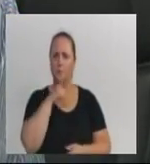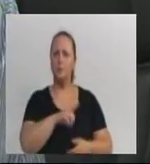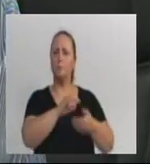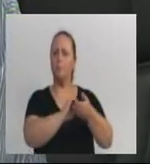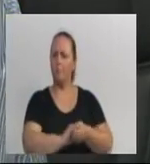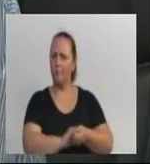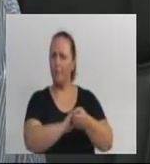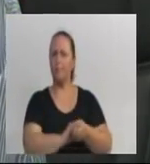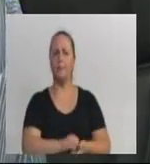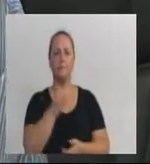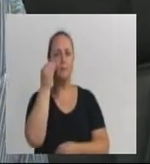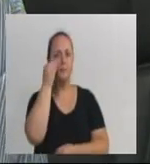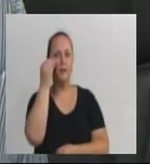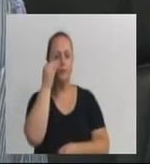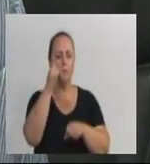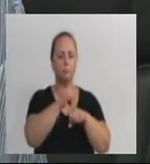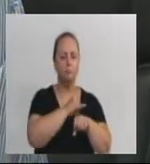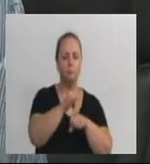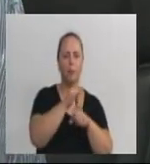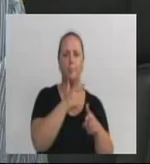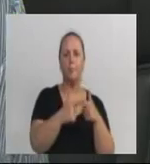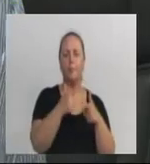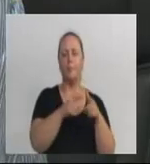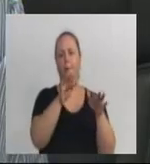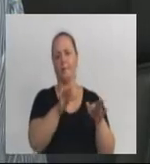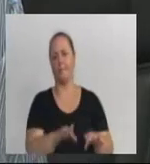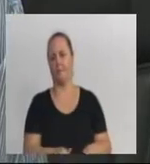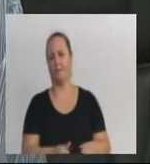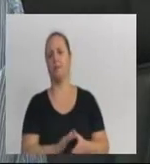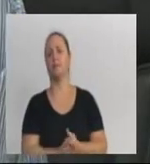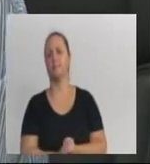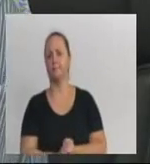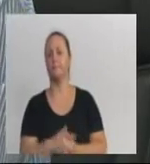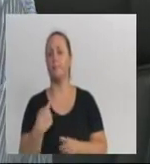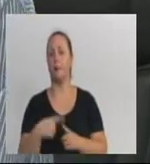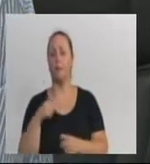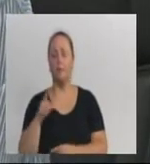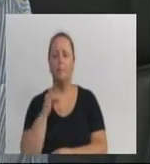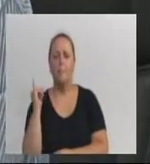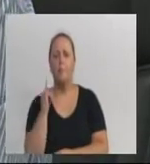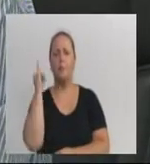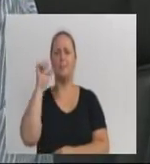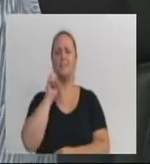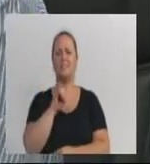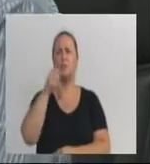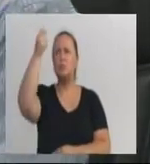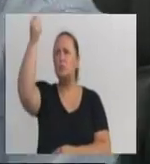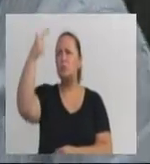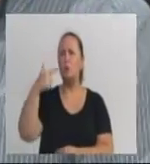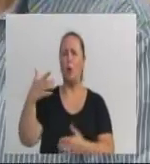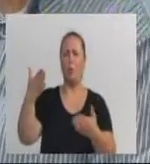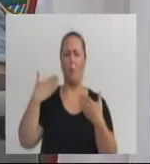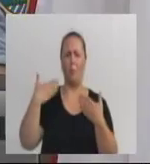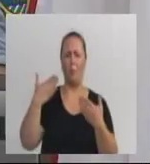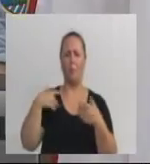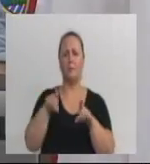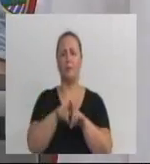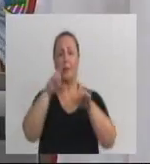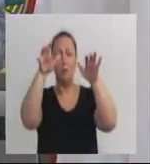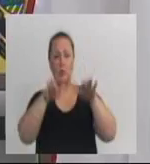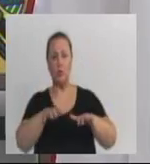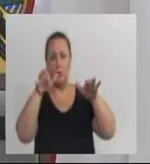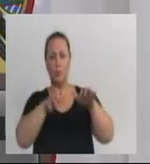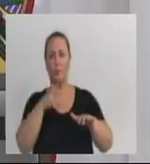do entendimento da solução dessa pendência, que nós vimos da importância desse espaço para a comunidade no dia de sol e no dia de chuva. Obrigado, vereador Mário.